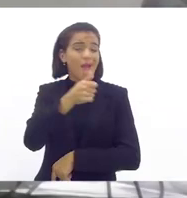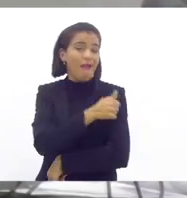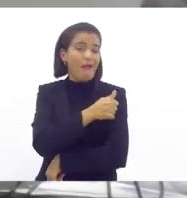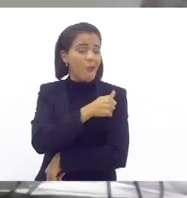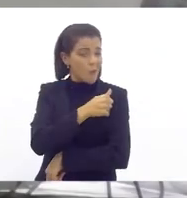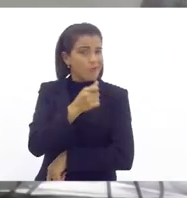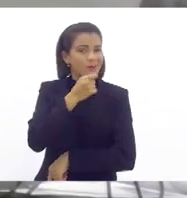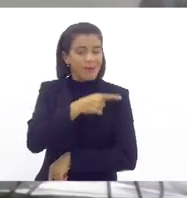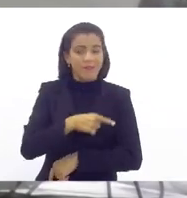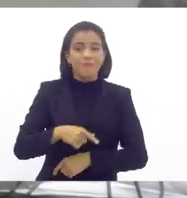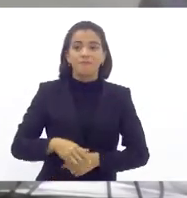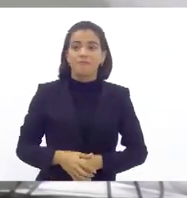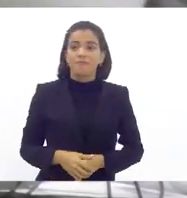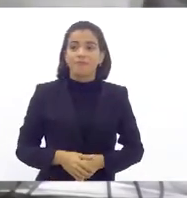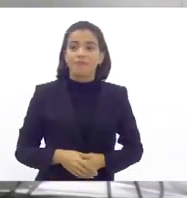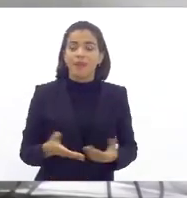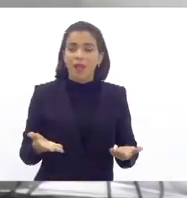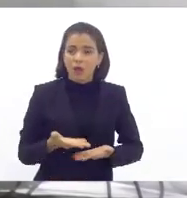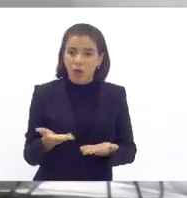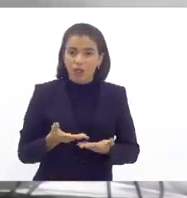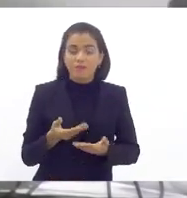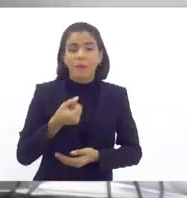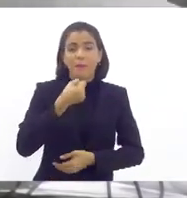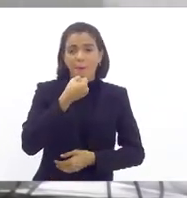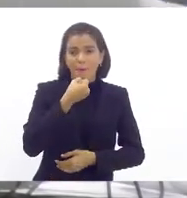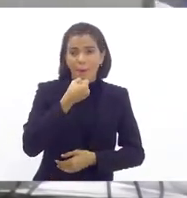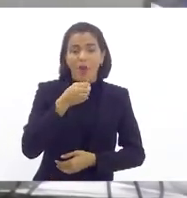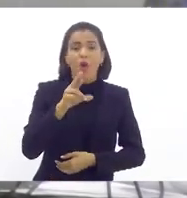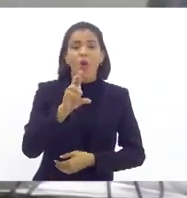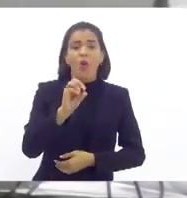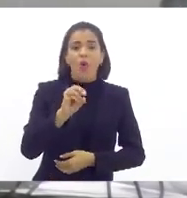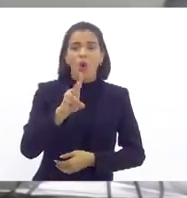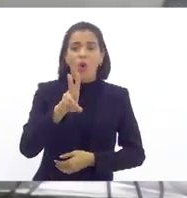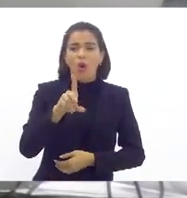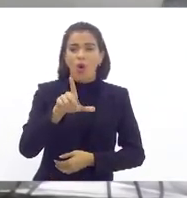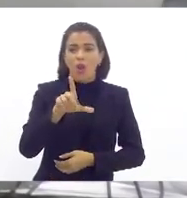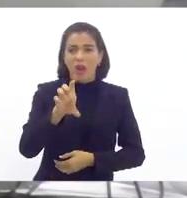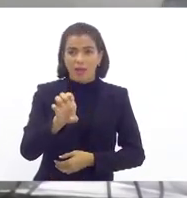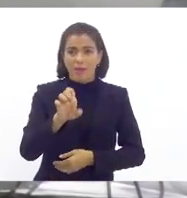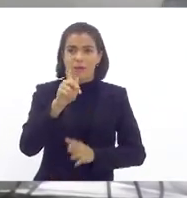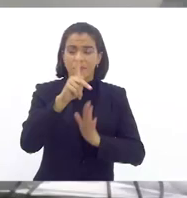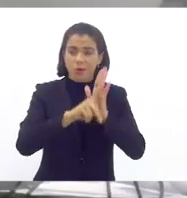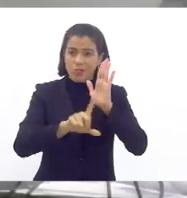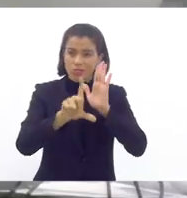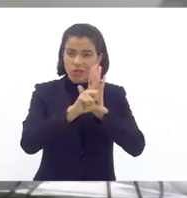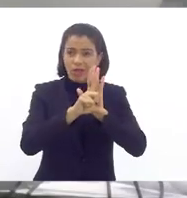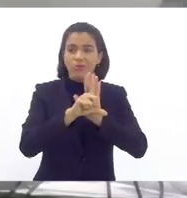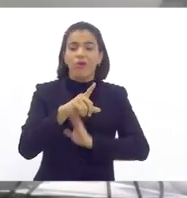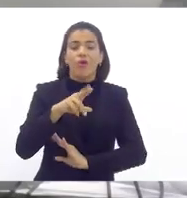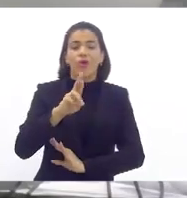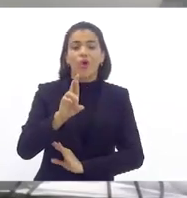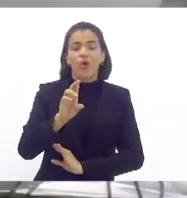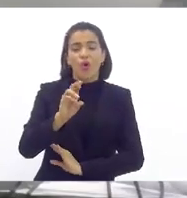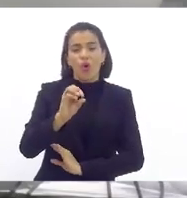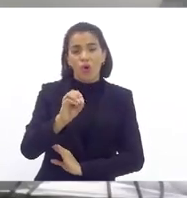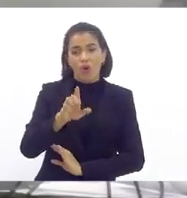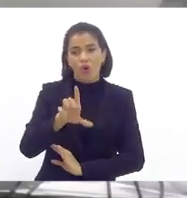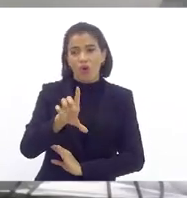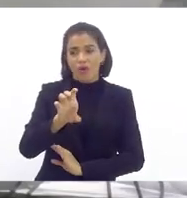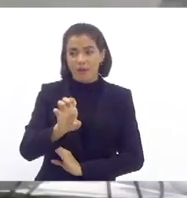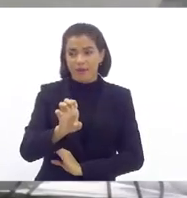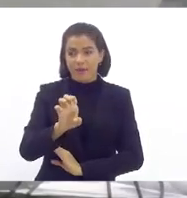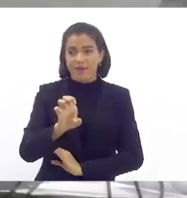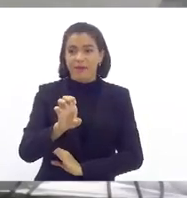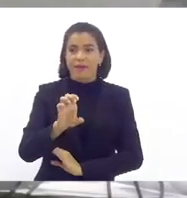Isso é que é. Então vamos passar para o Rolet. Projeto Rolet Carioca. Os